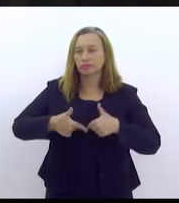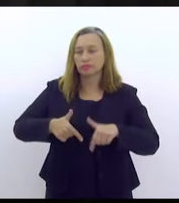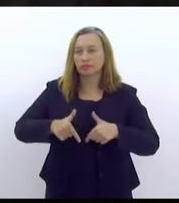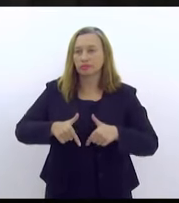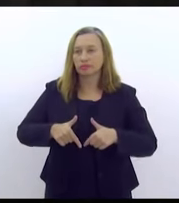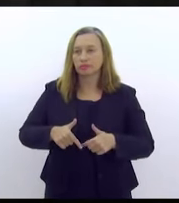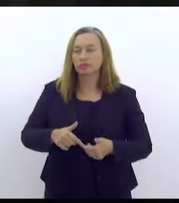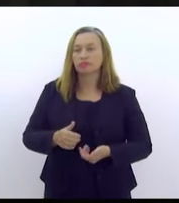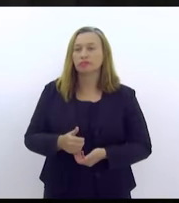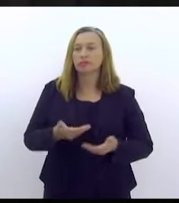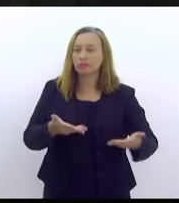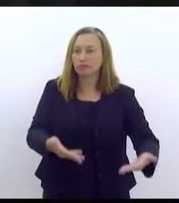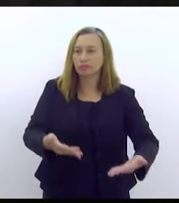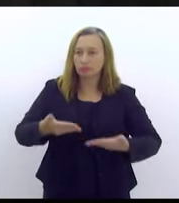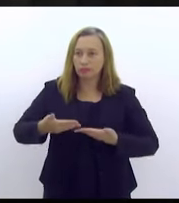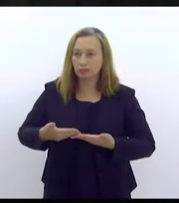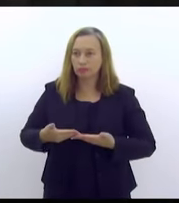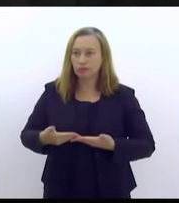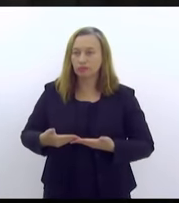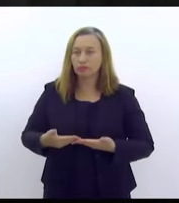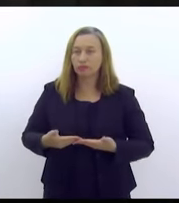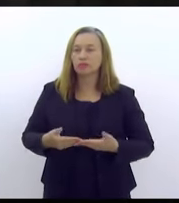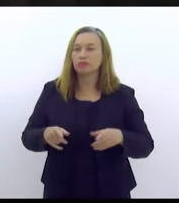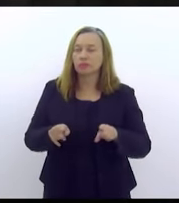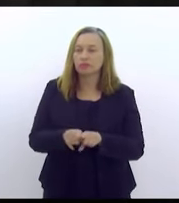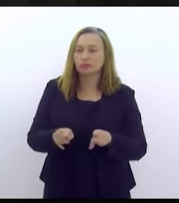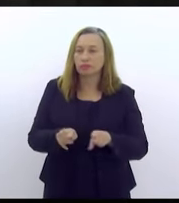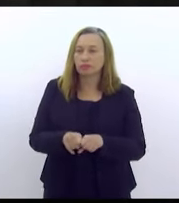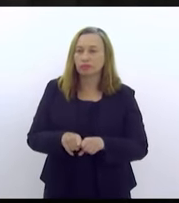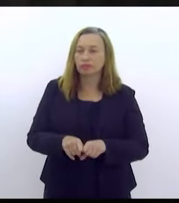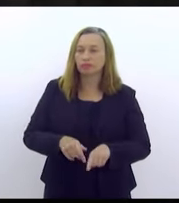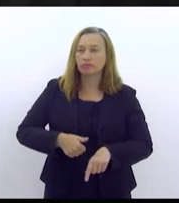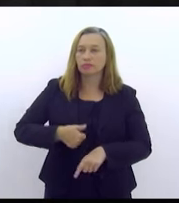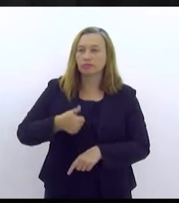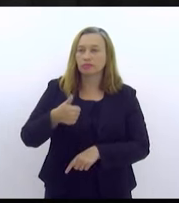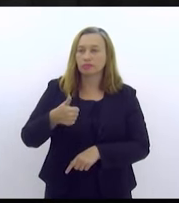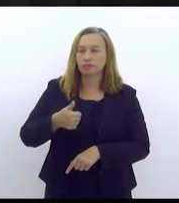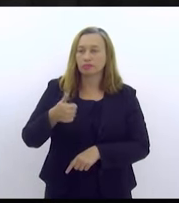Janja, convoque junto comigo as primeiras